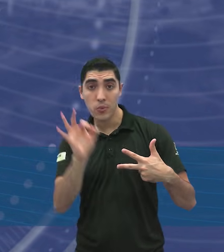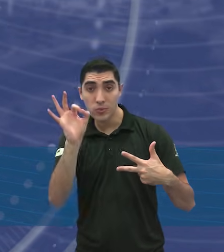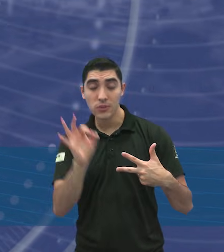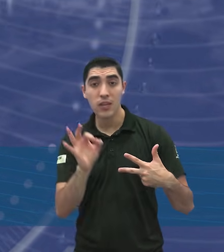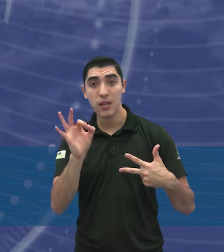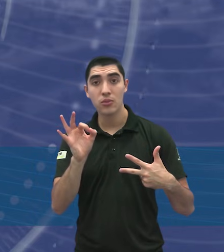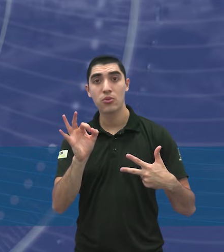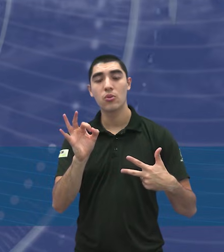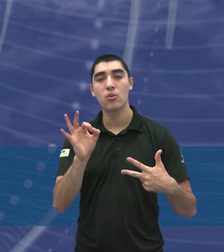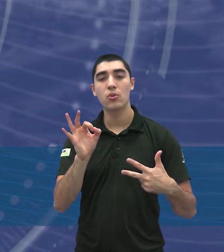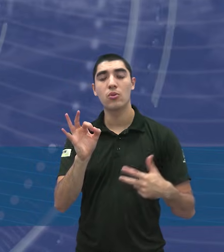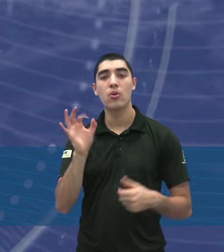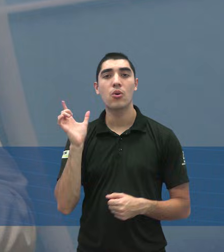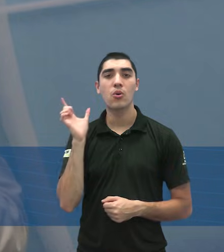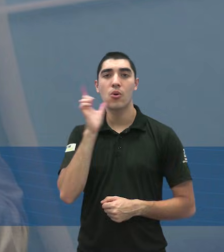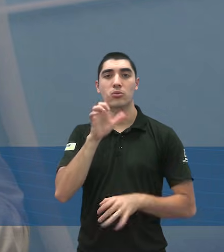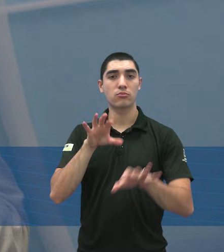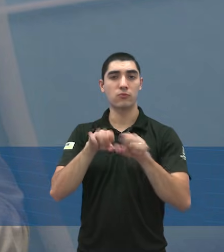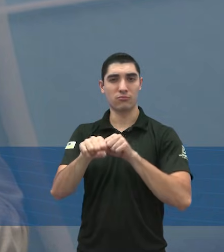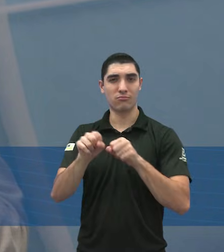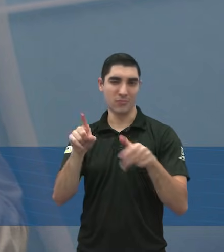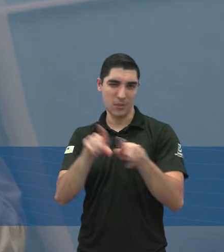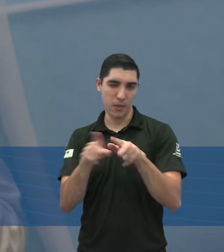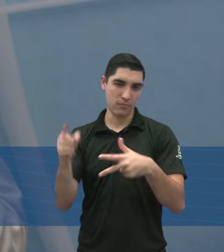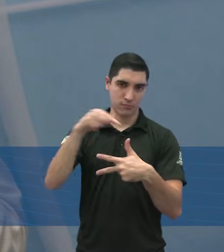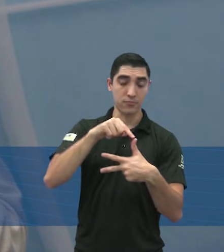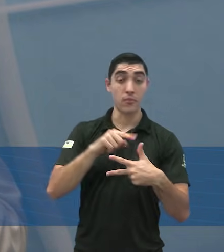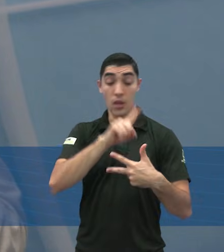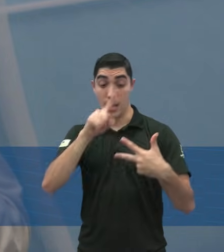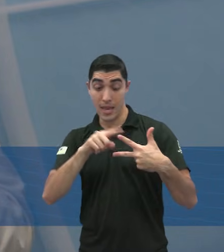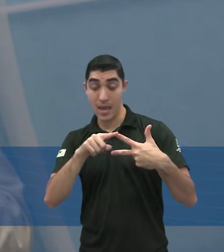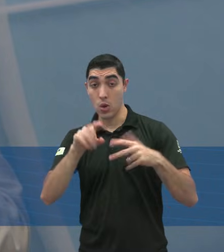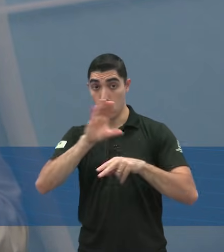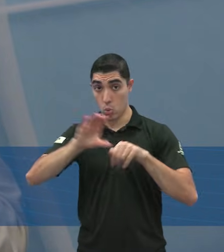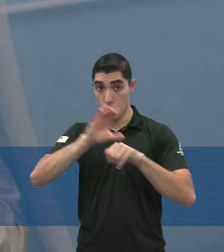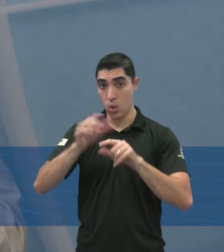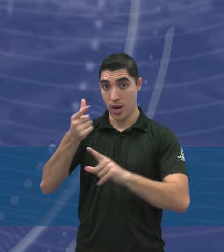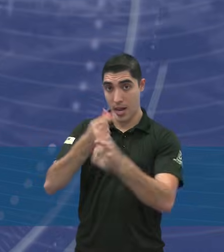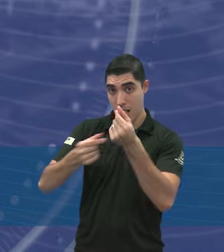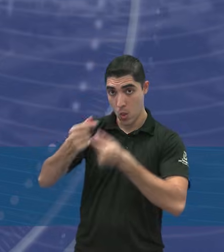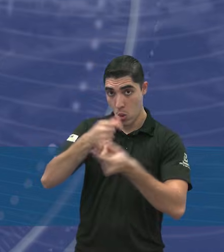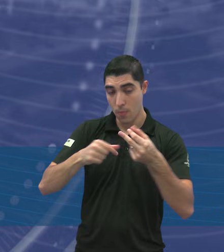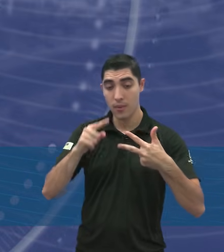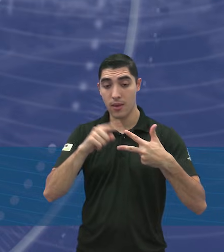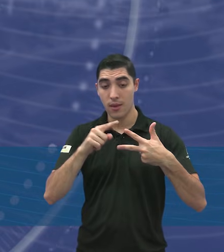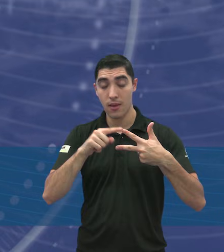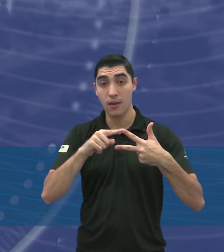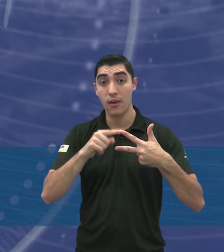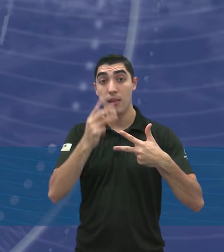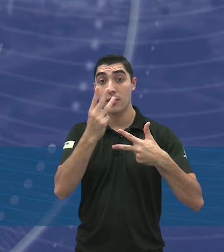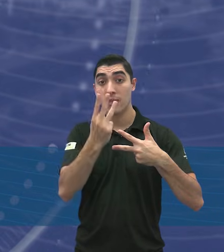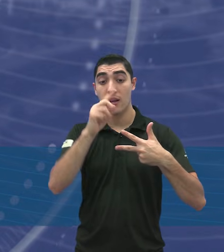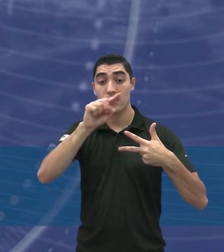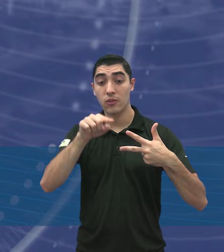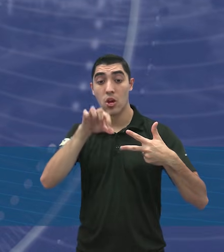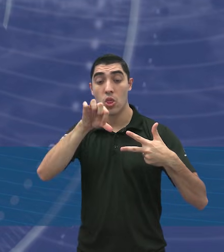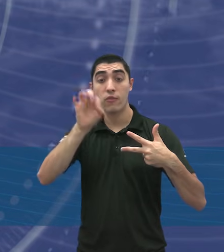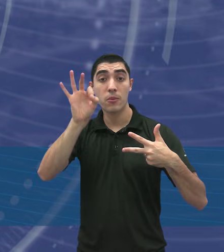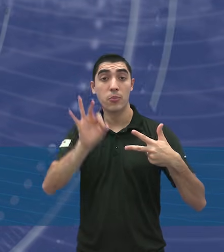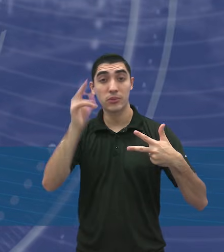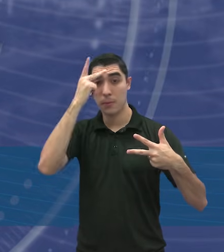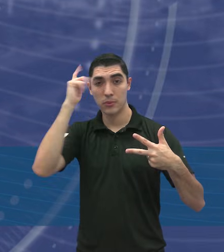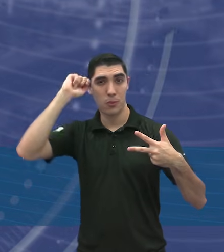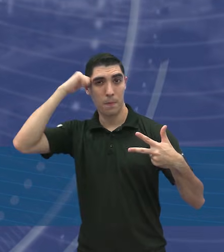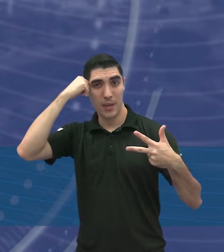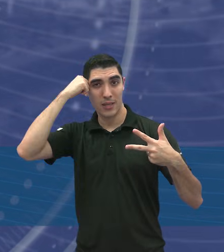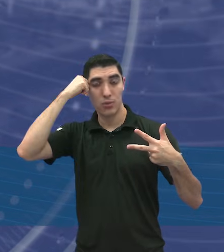pardas concluíram a graduação. Em economia, a gente aborda também aqui, são 3,9% de